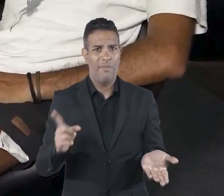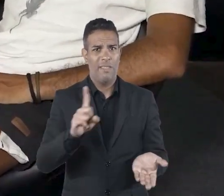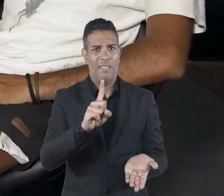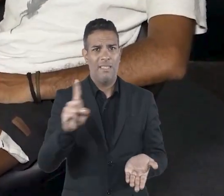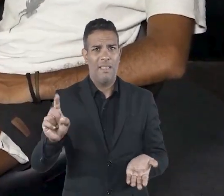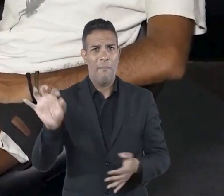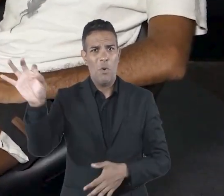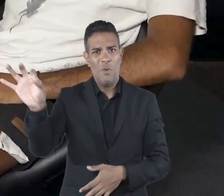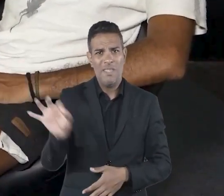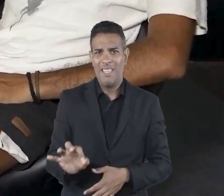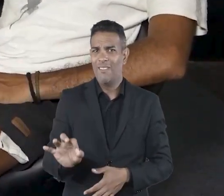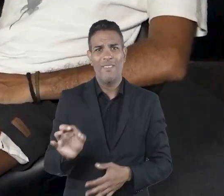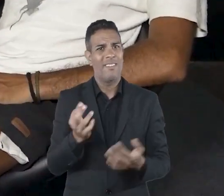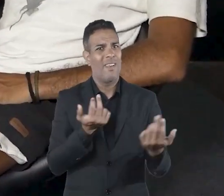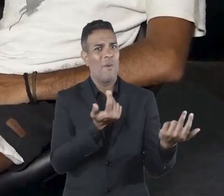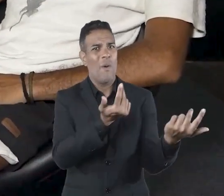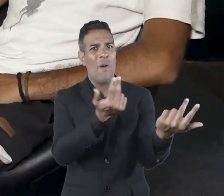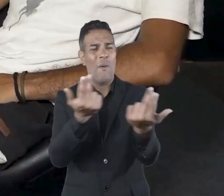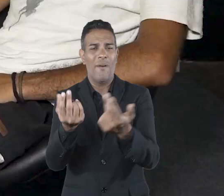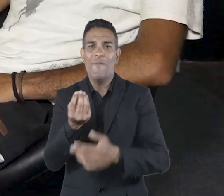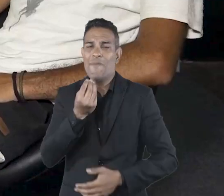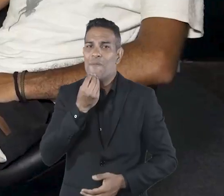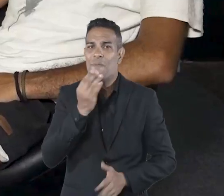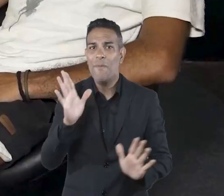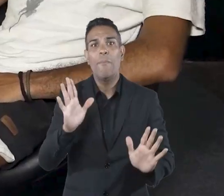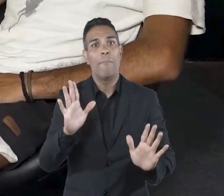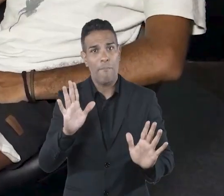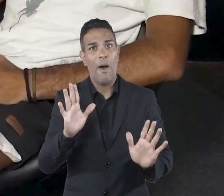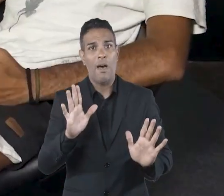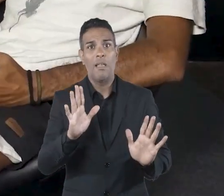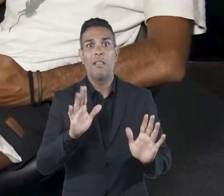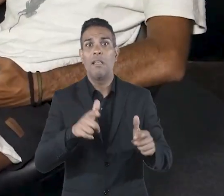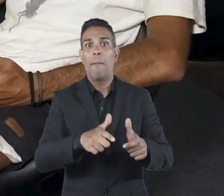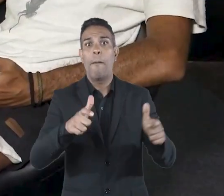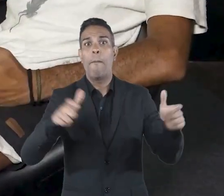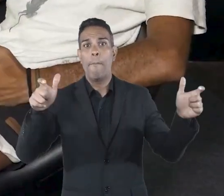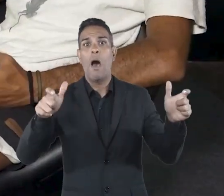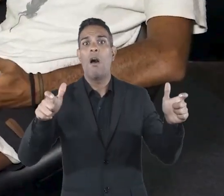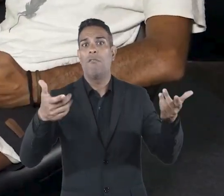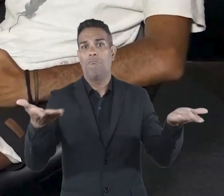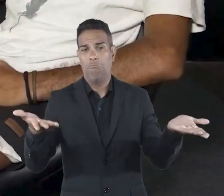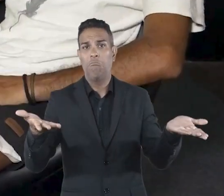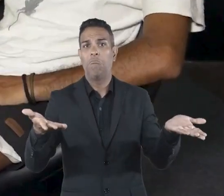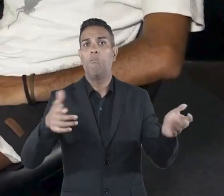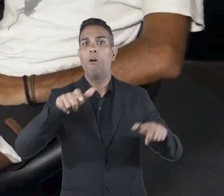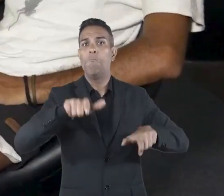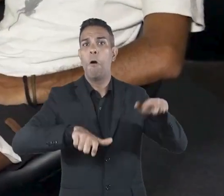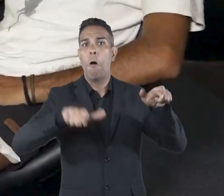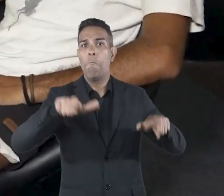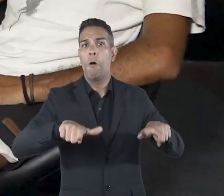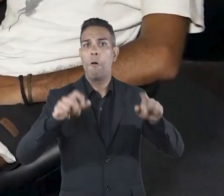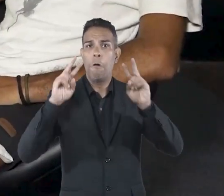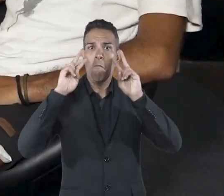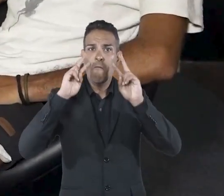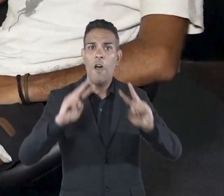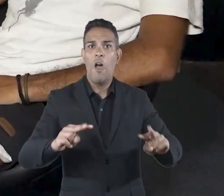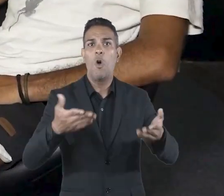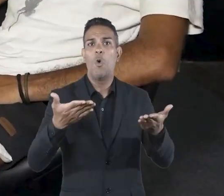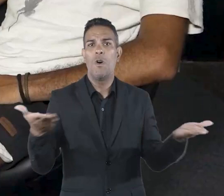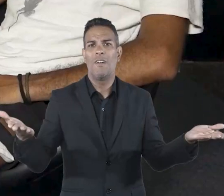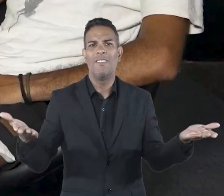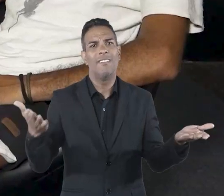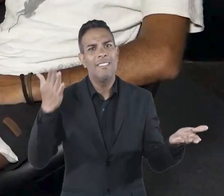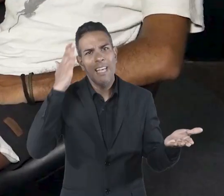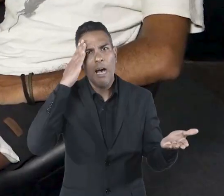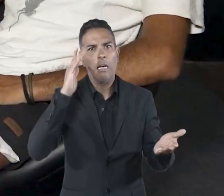pessoa está se mostrando. Por isso eu falei, nem 100% das pessoas vão agir da mesma forma, óbvio, mas a maioria das pessoas,